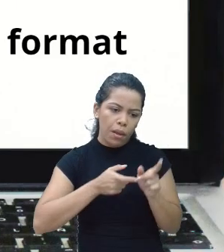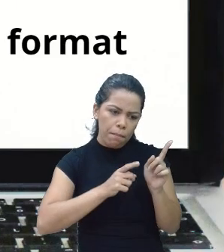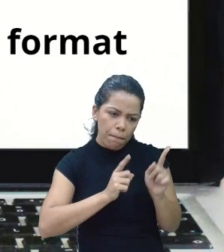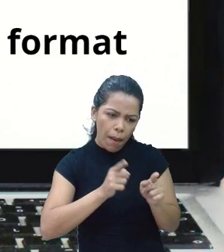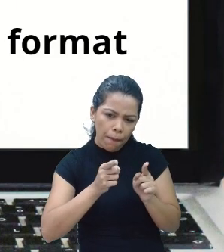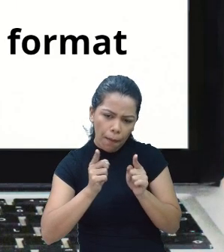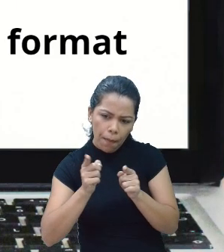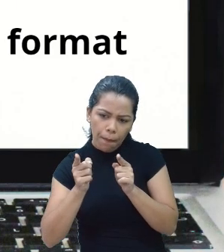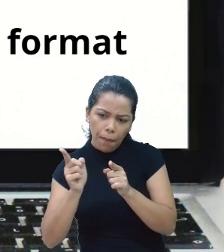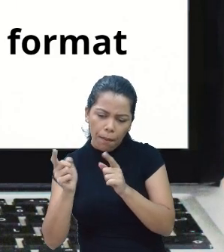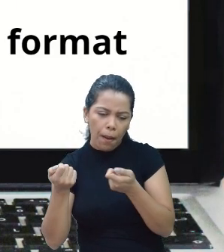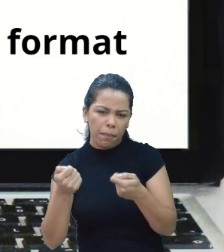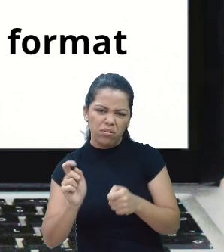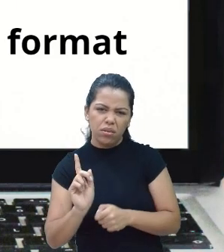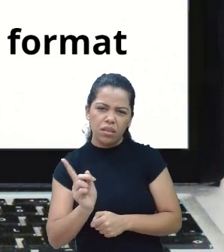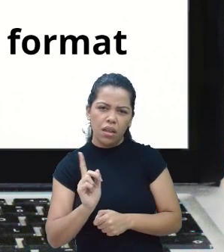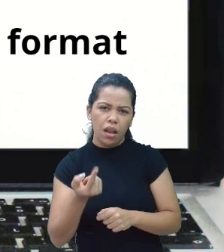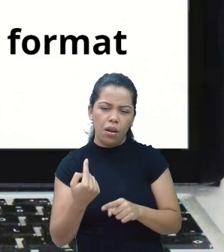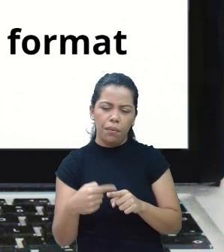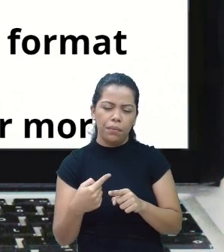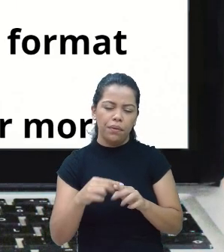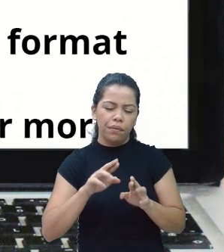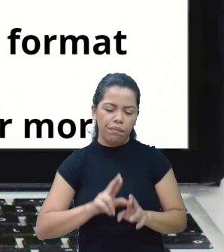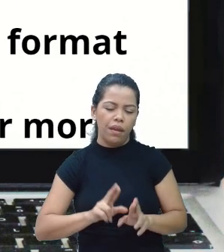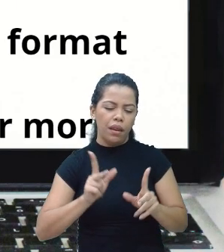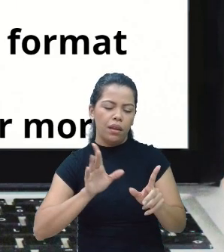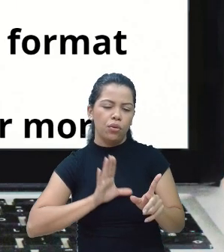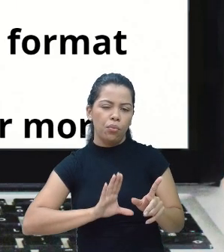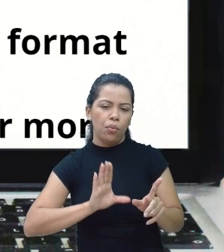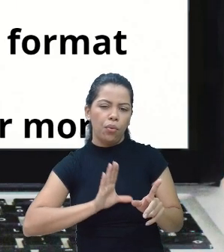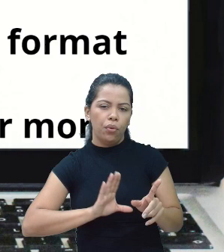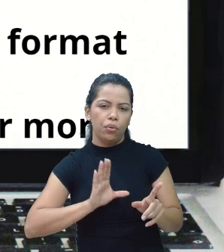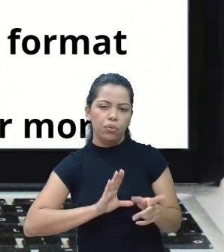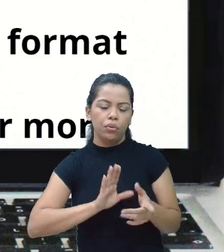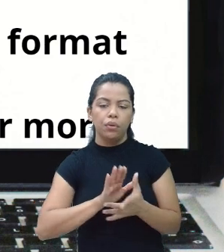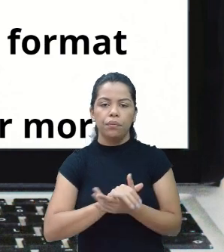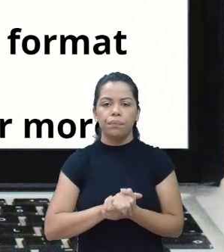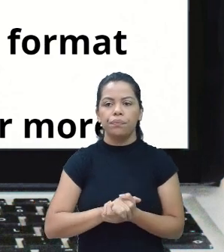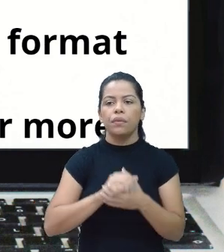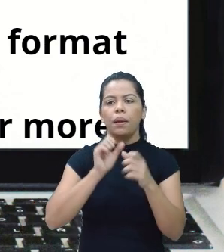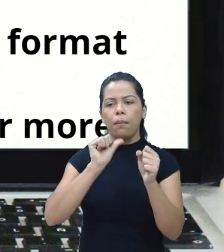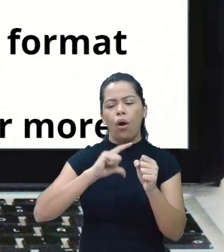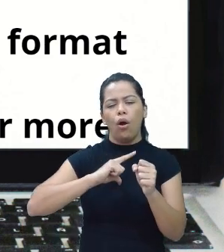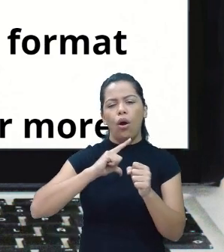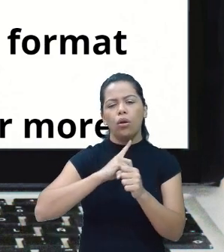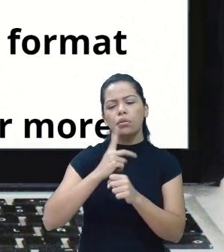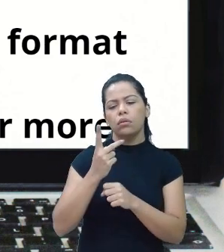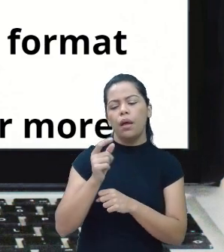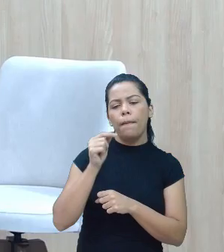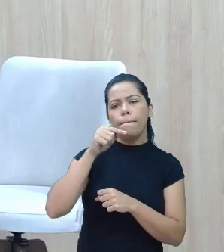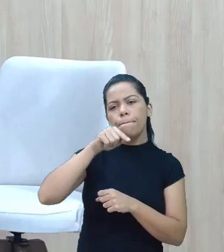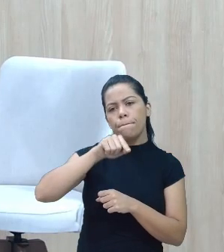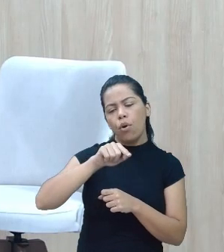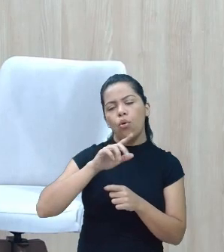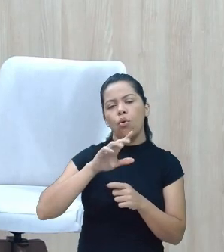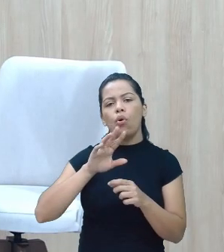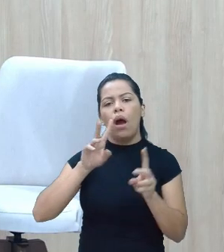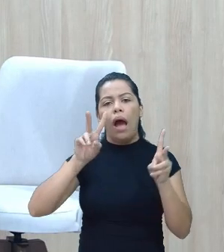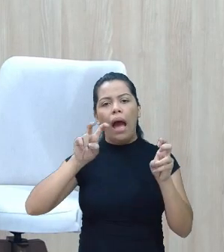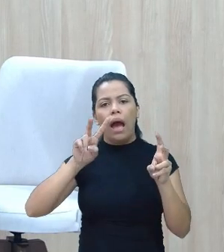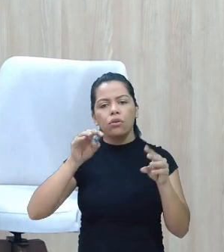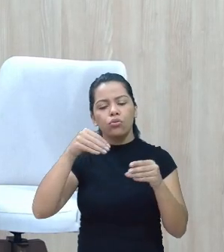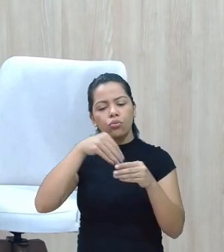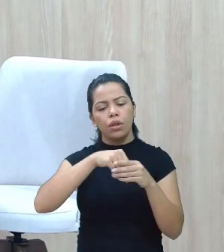organizado, organized format, formato organizado, ele é formal, ele pode ter 2 pontos ou mais, 2 assuntos ou mais,